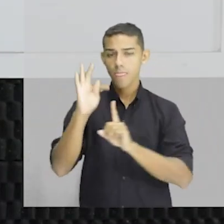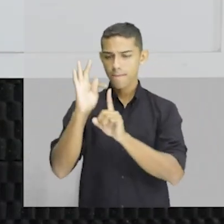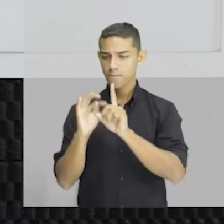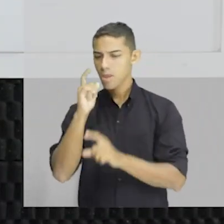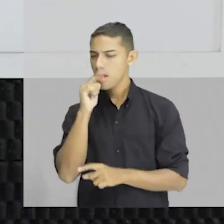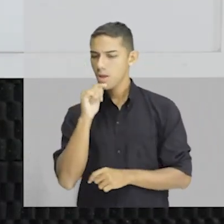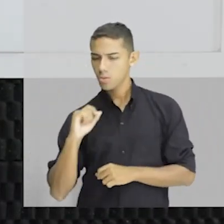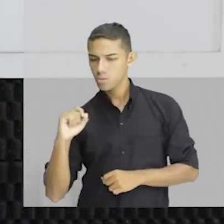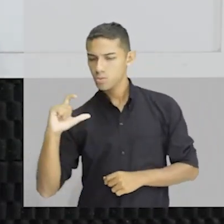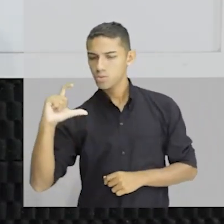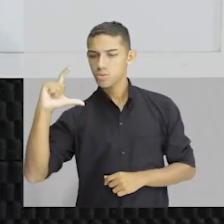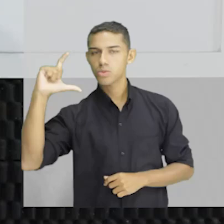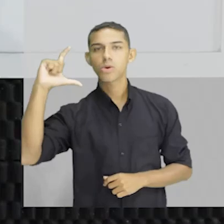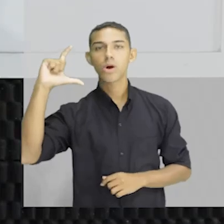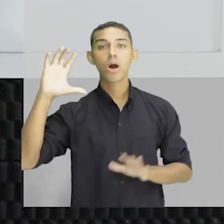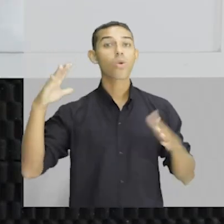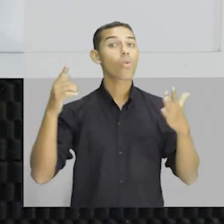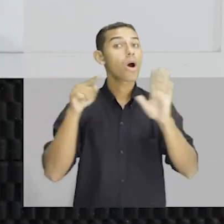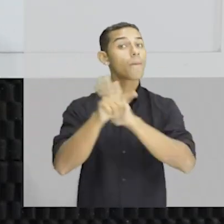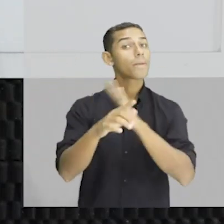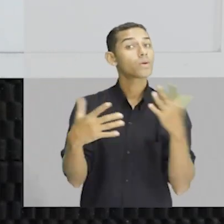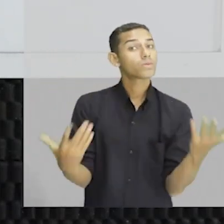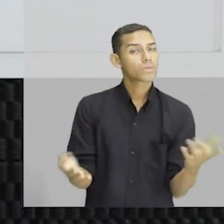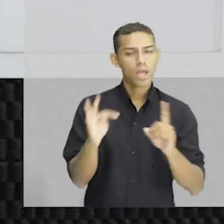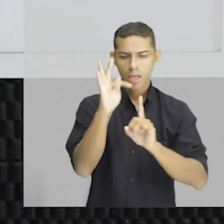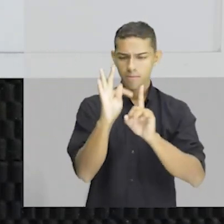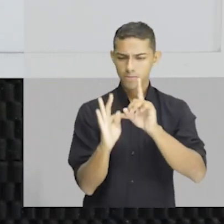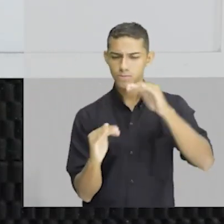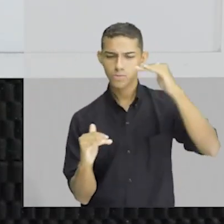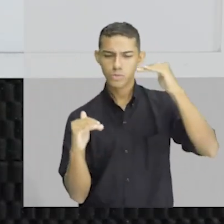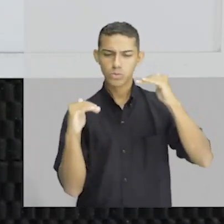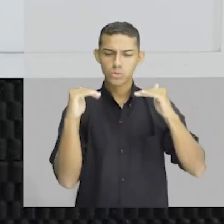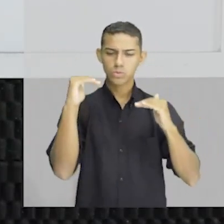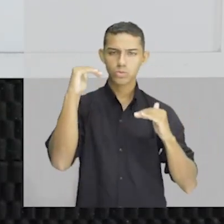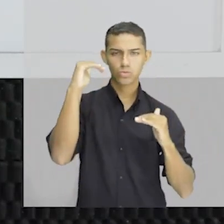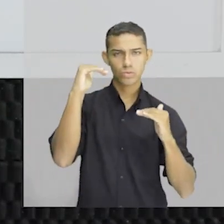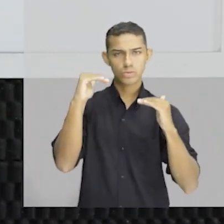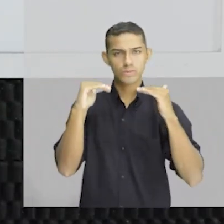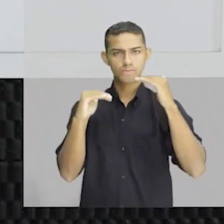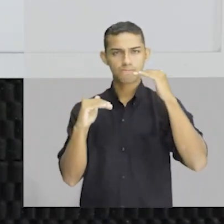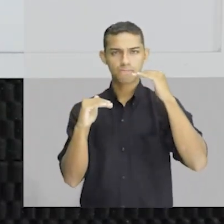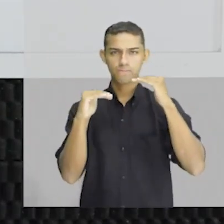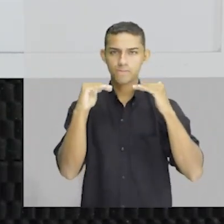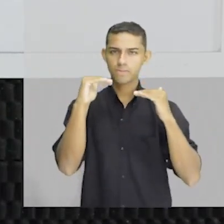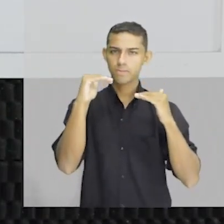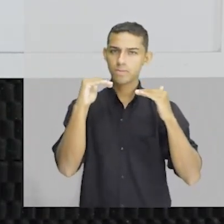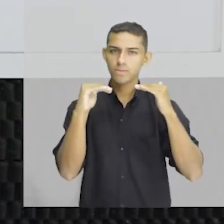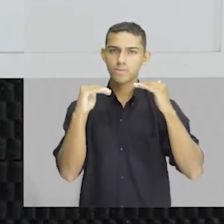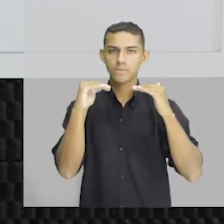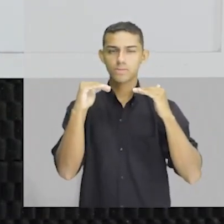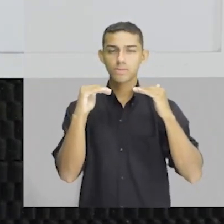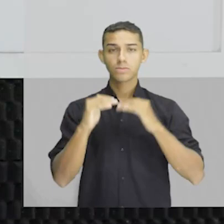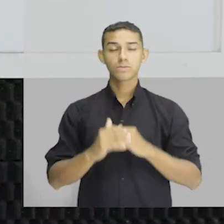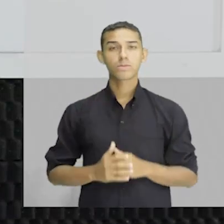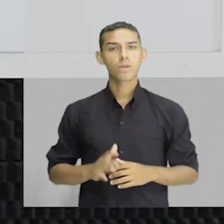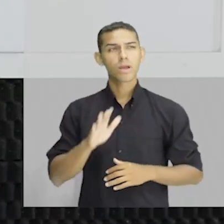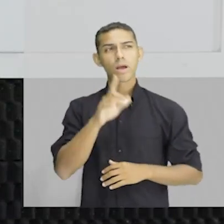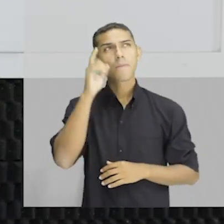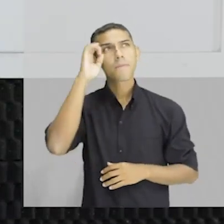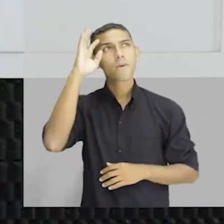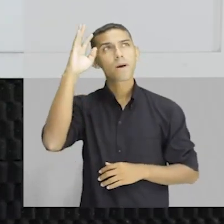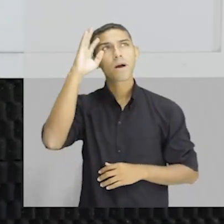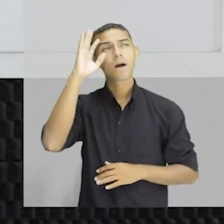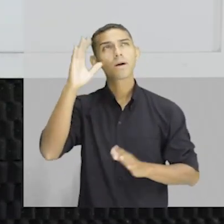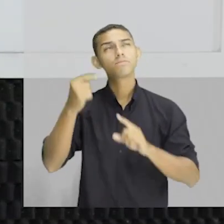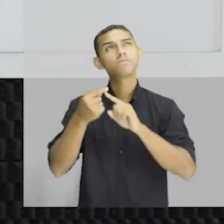Qual é a pergunta qual vai ser a temperatura de equilíbrio alguém pode estar pensando assim ó Poxa